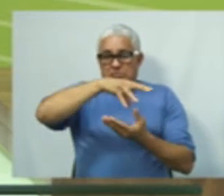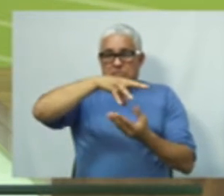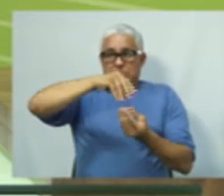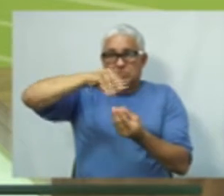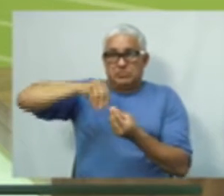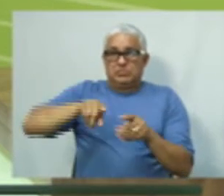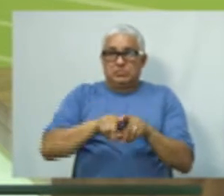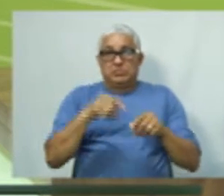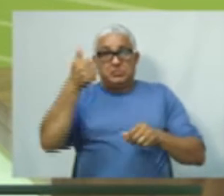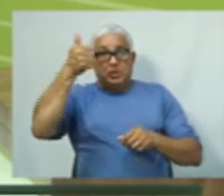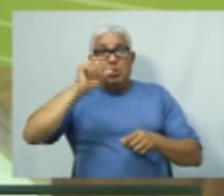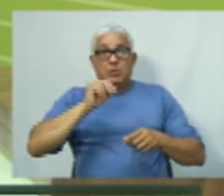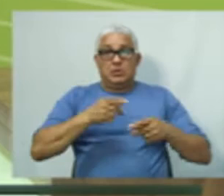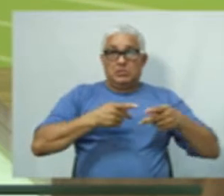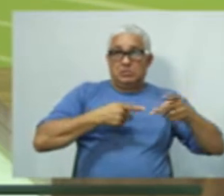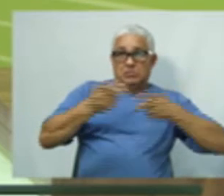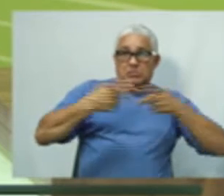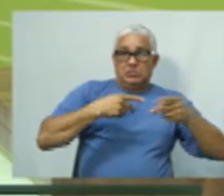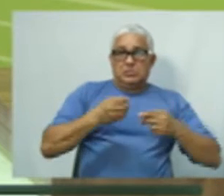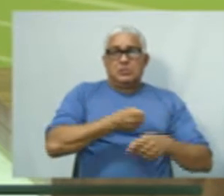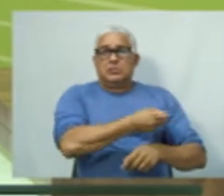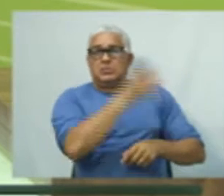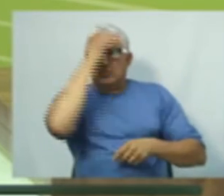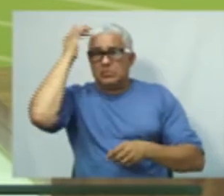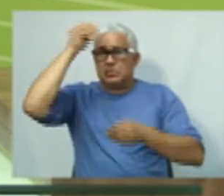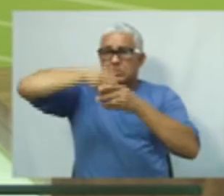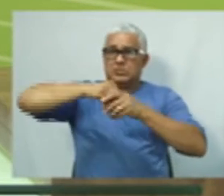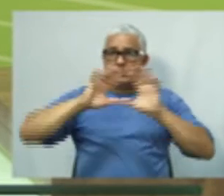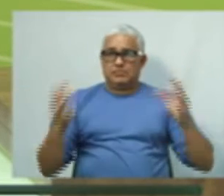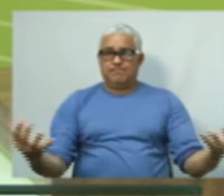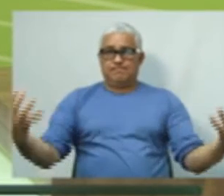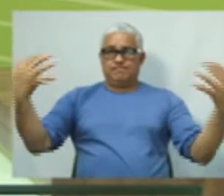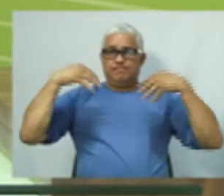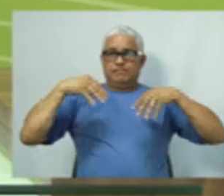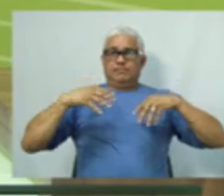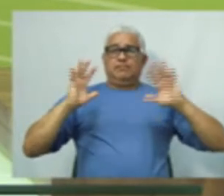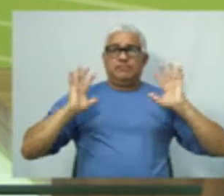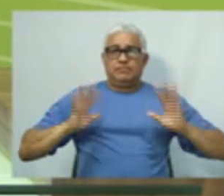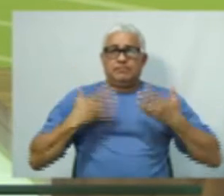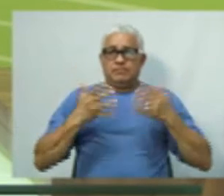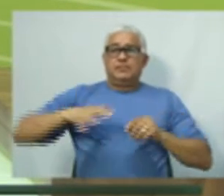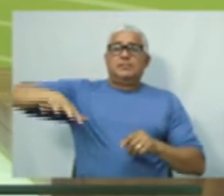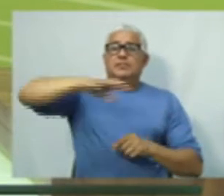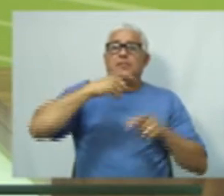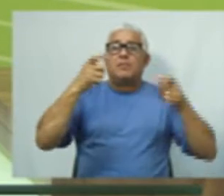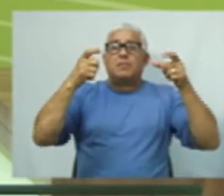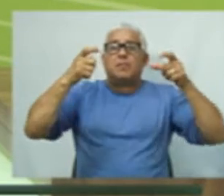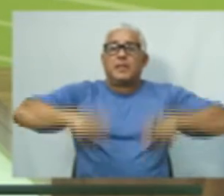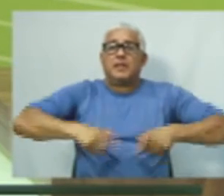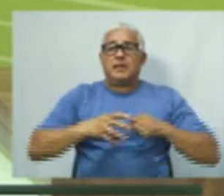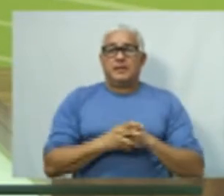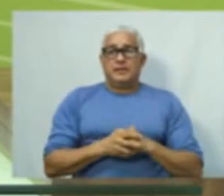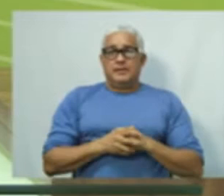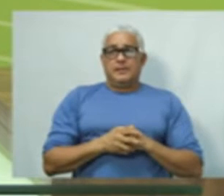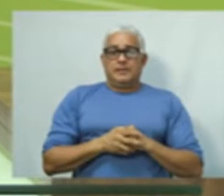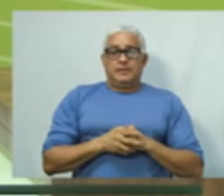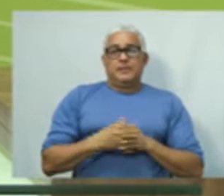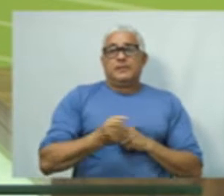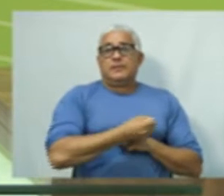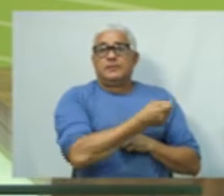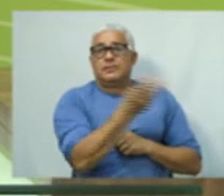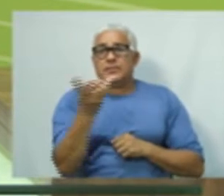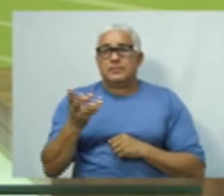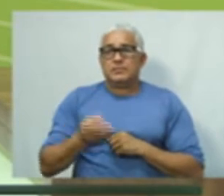planejamento. Quantas pessoas vai vir nessas festas? Qual vai ser o espaço que eu vou usar? Quais vão ser os